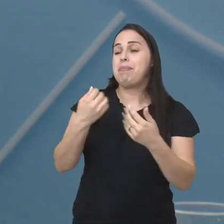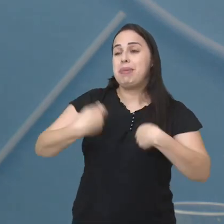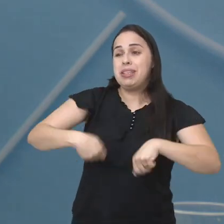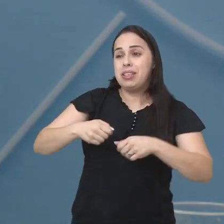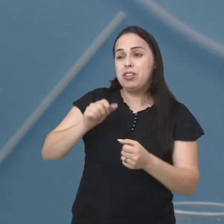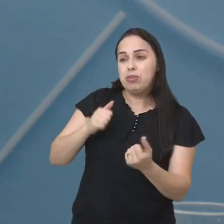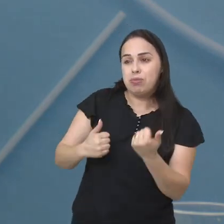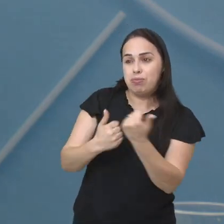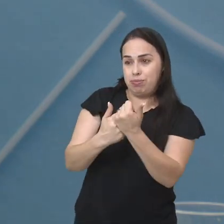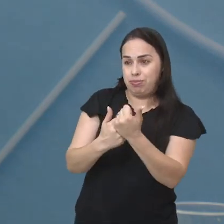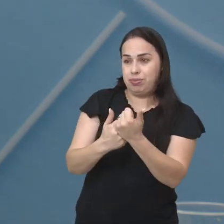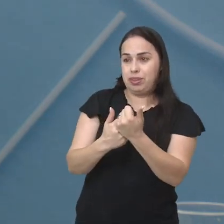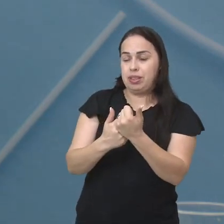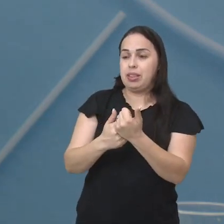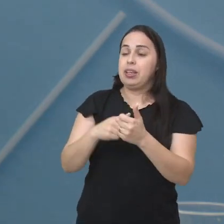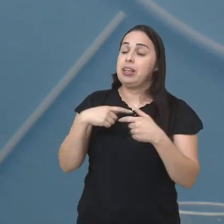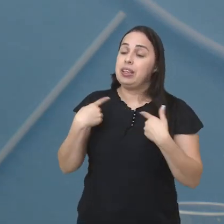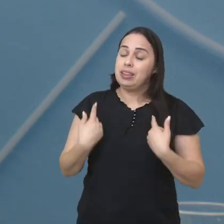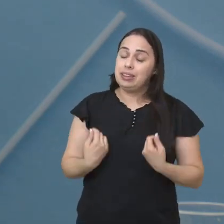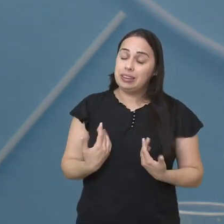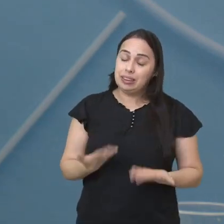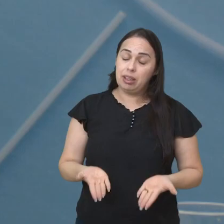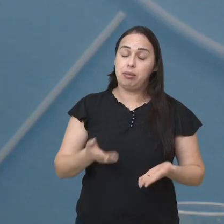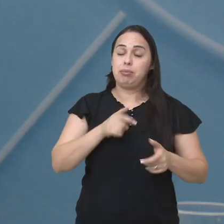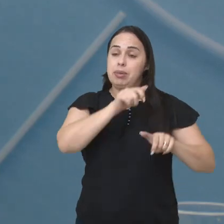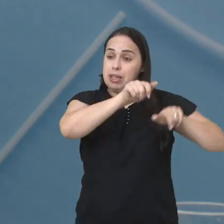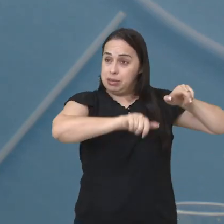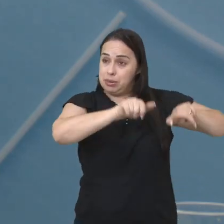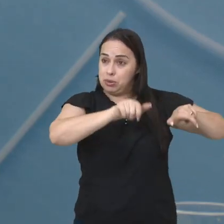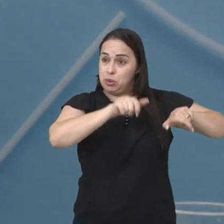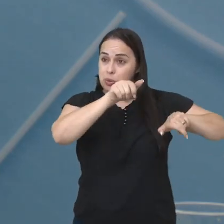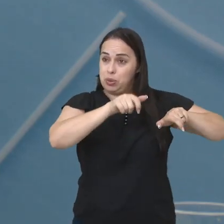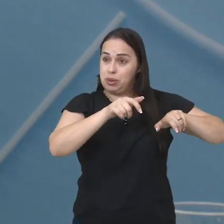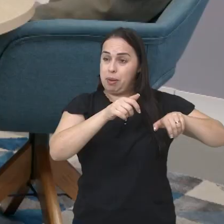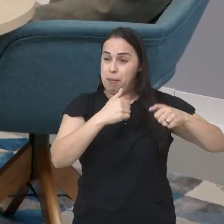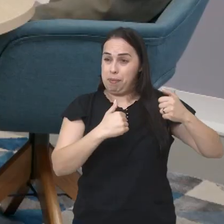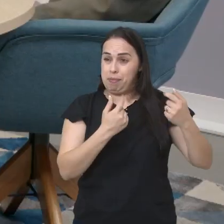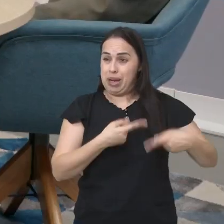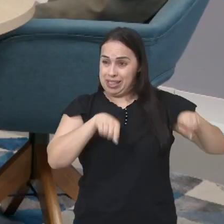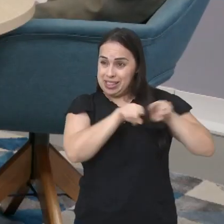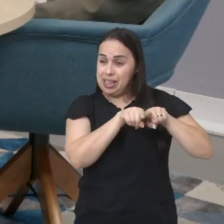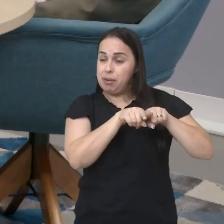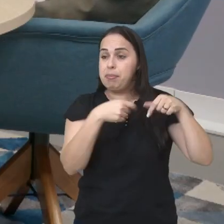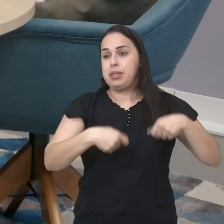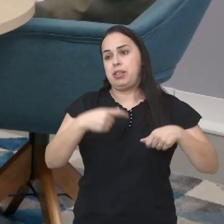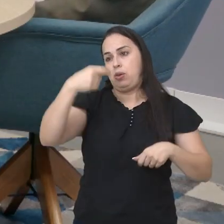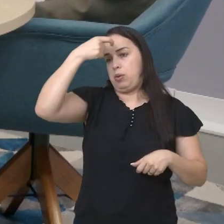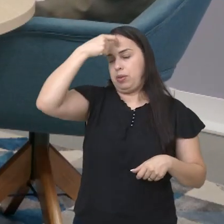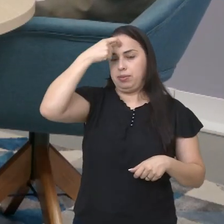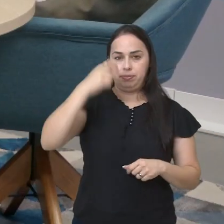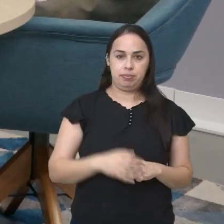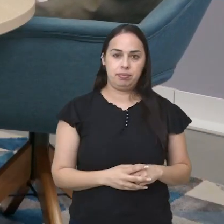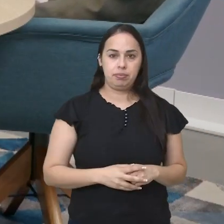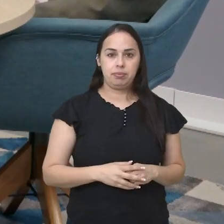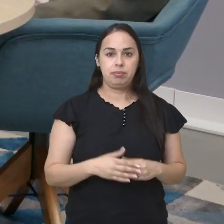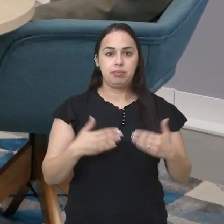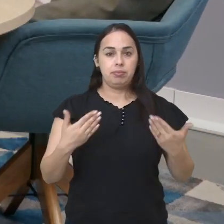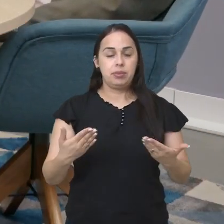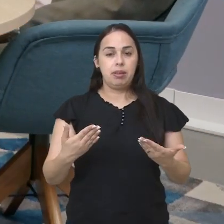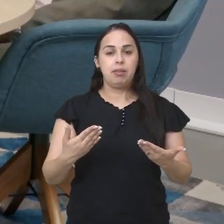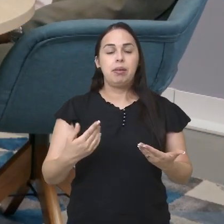importante a conscientização dos parceiros nesse trabalho. Até para que essas pessoas também tenham mais dignidade, né? Se